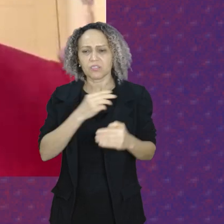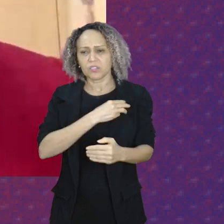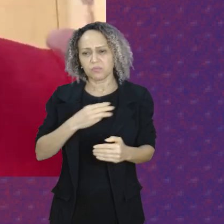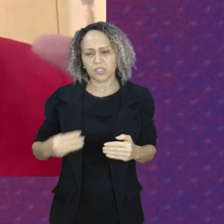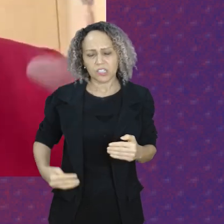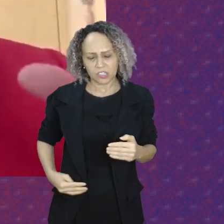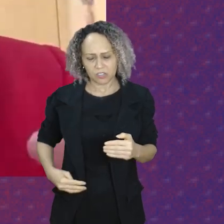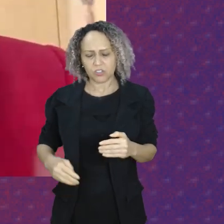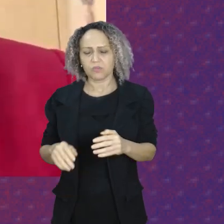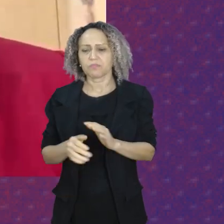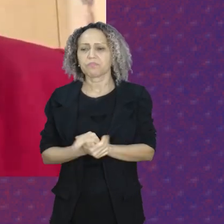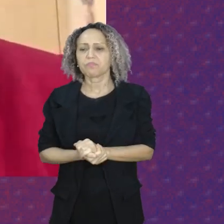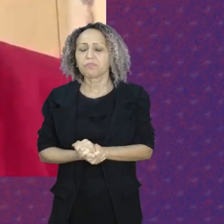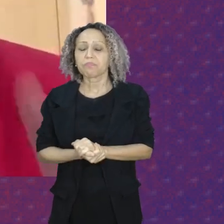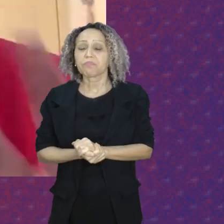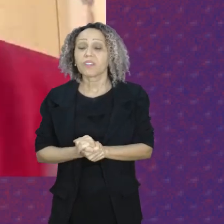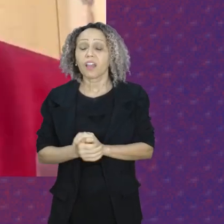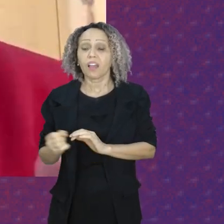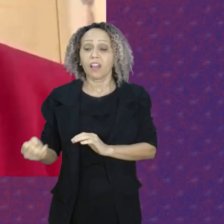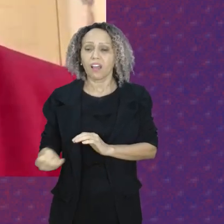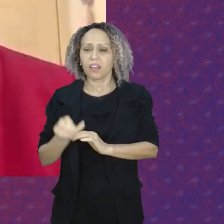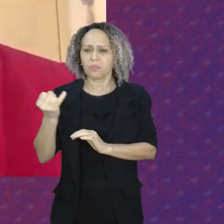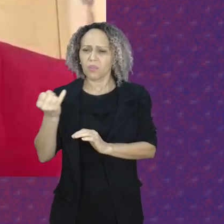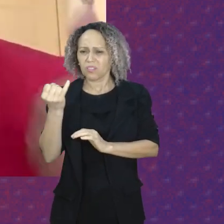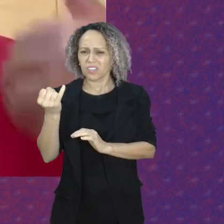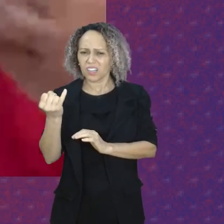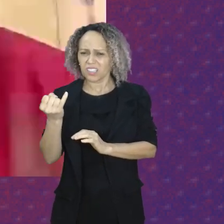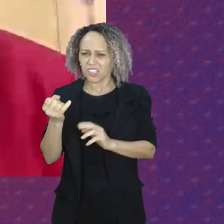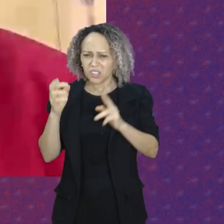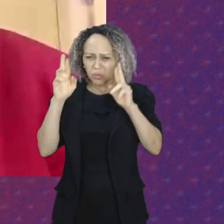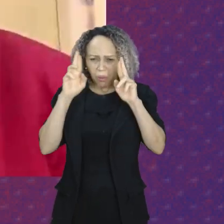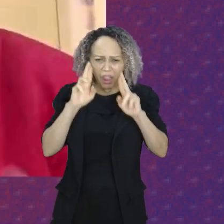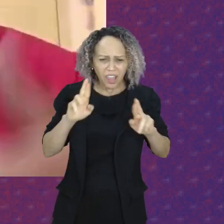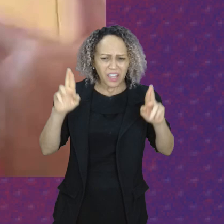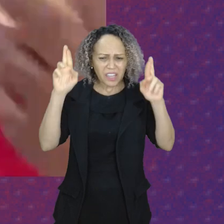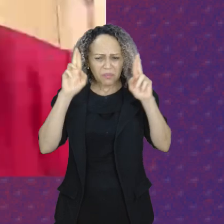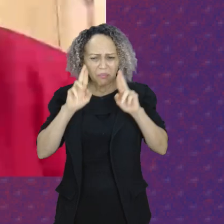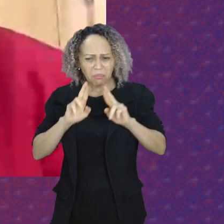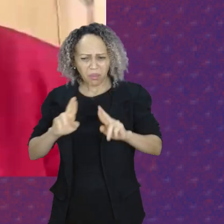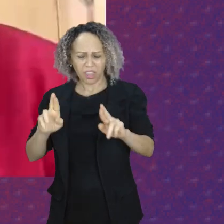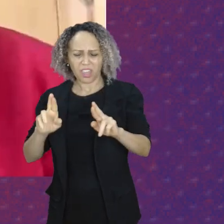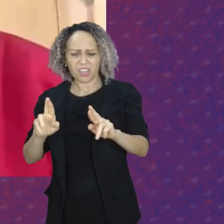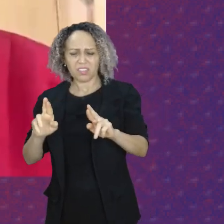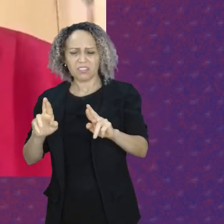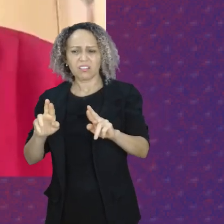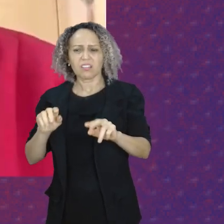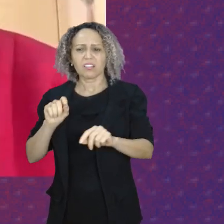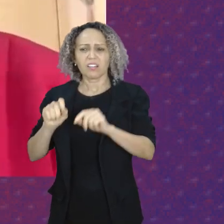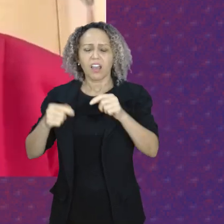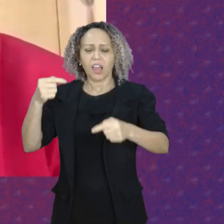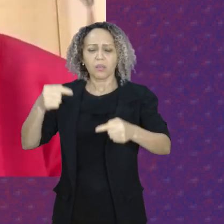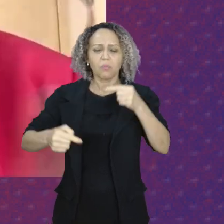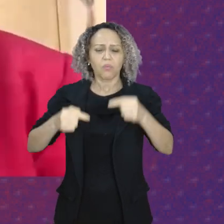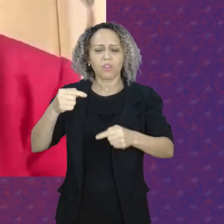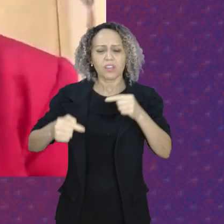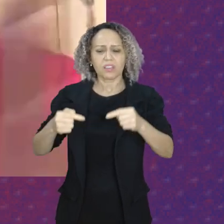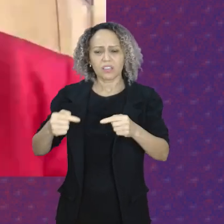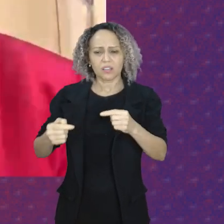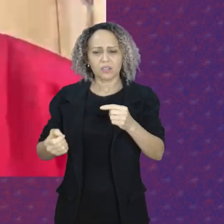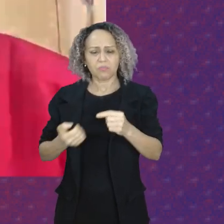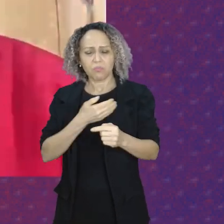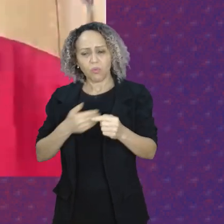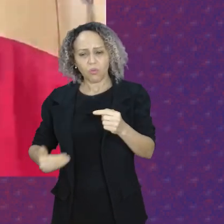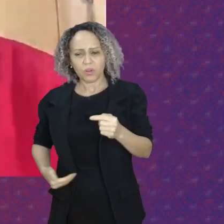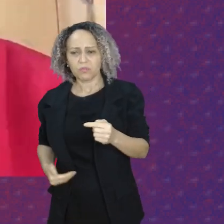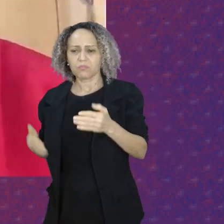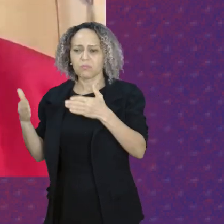vinha da importância de dar visibilidade e instrumentalizar as políticas públicas, né, tanto para